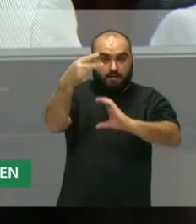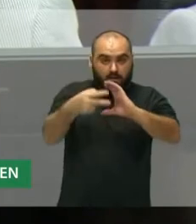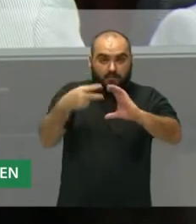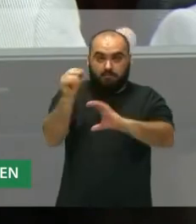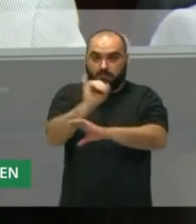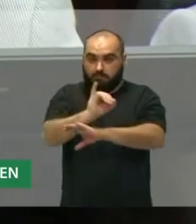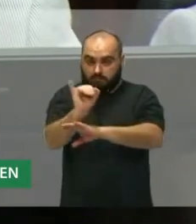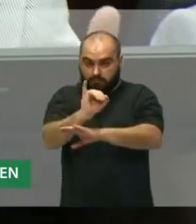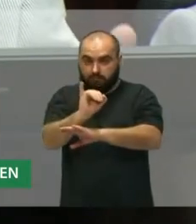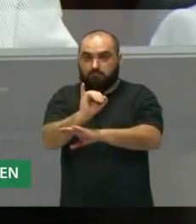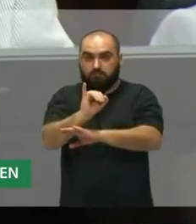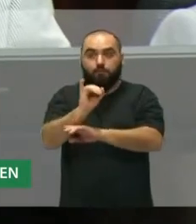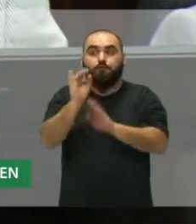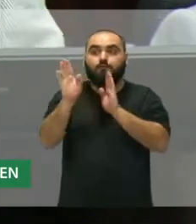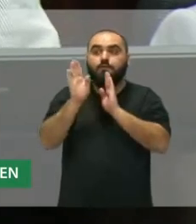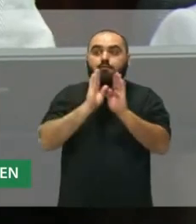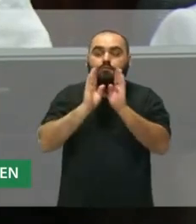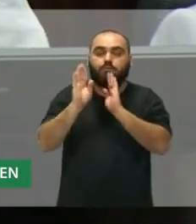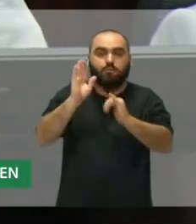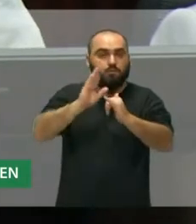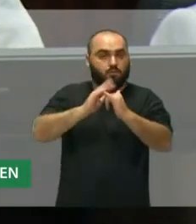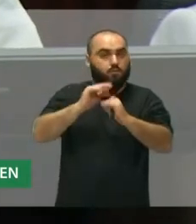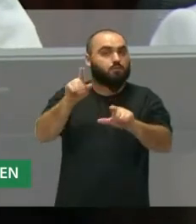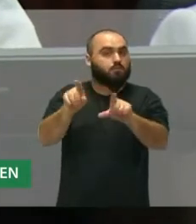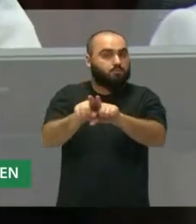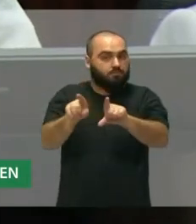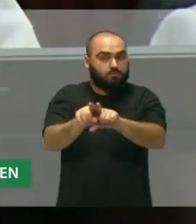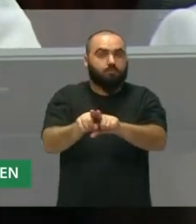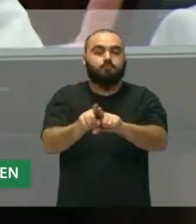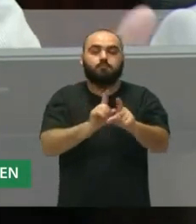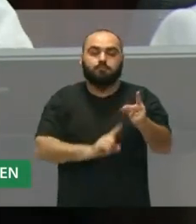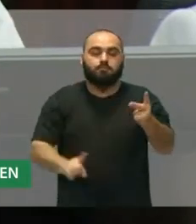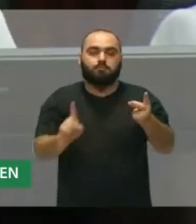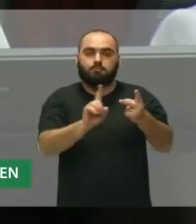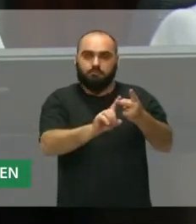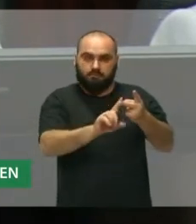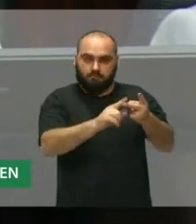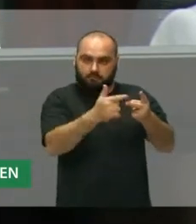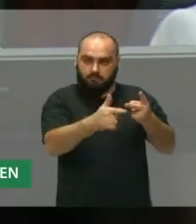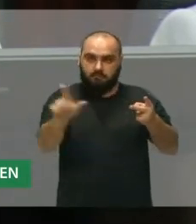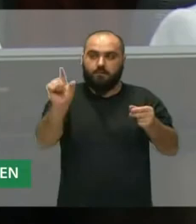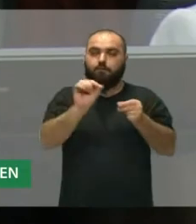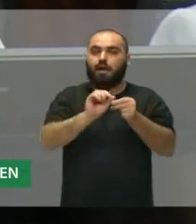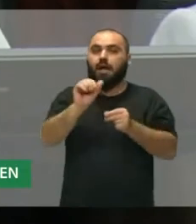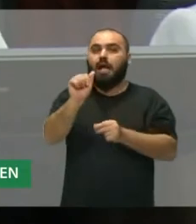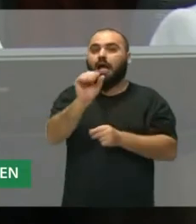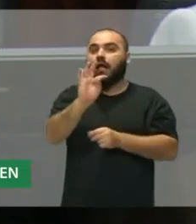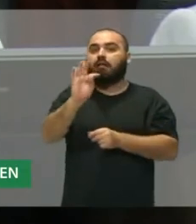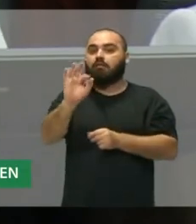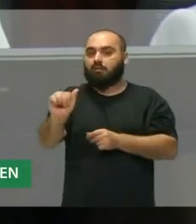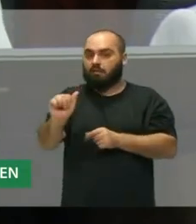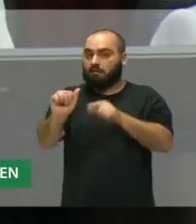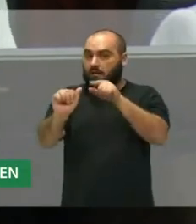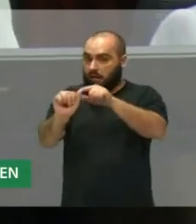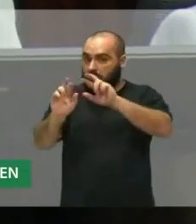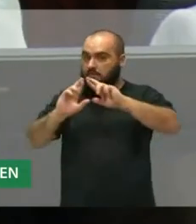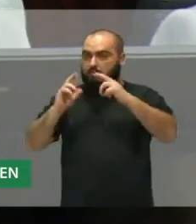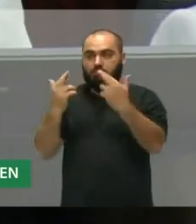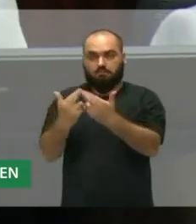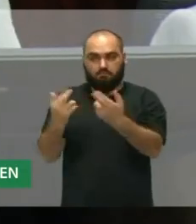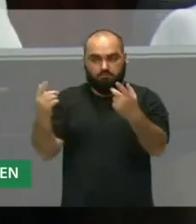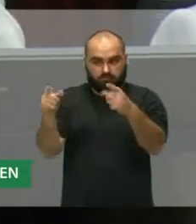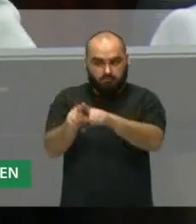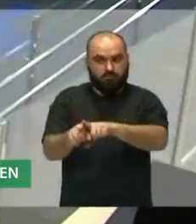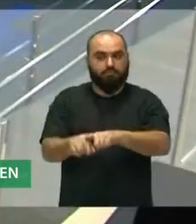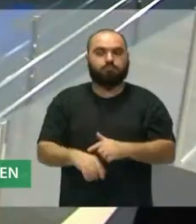Itajaí, no Facebook, no YouTube, nós também iremos gerar depois uma ata desta audiência pública, ok? Pois